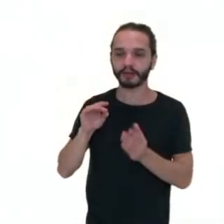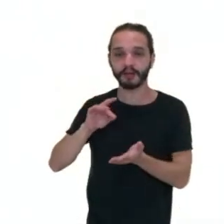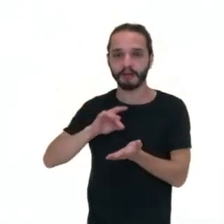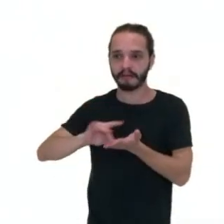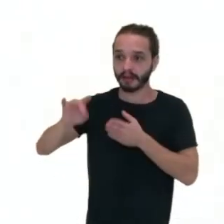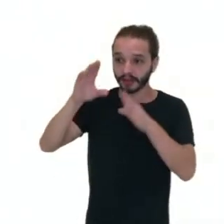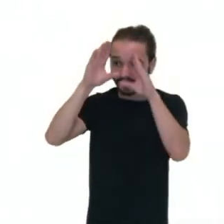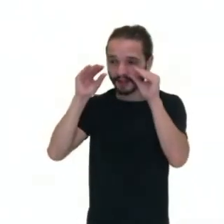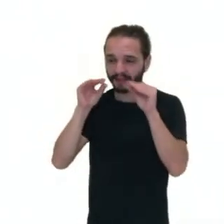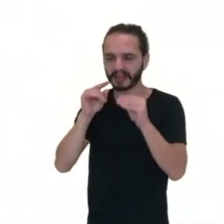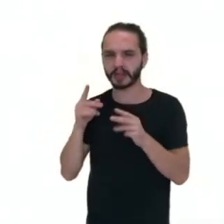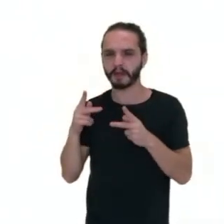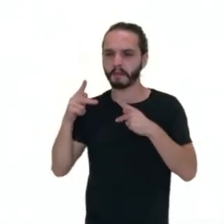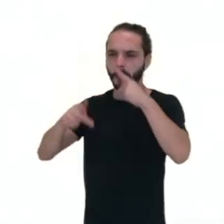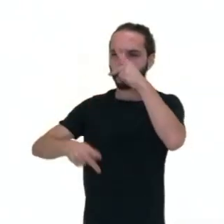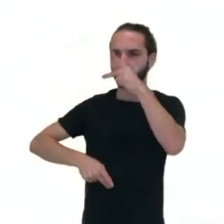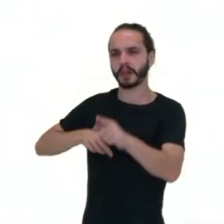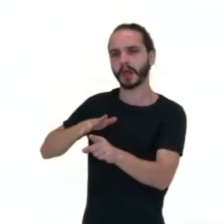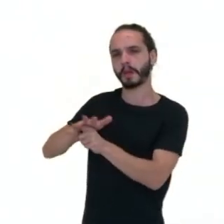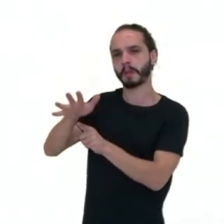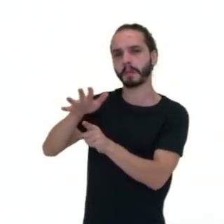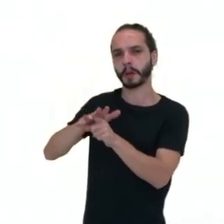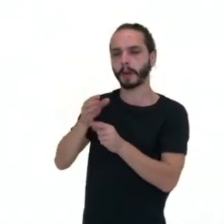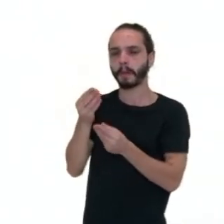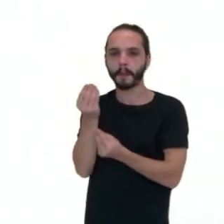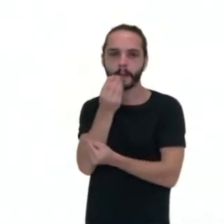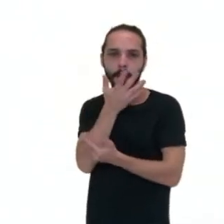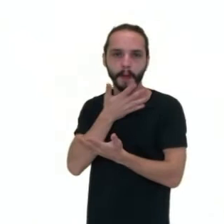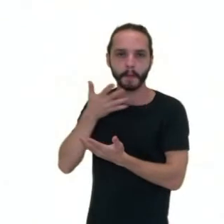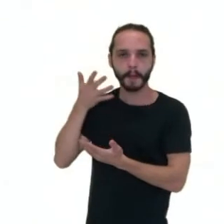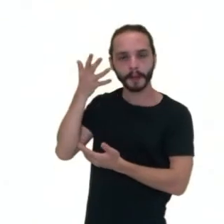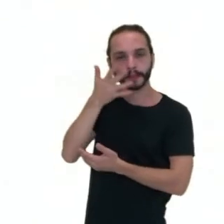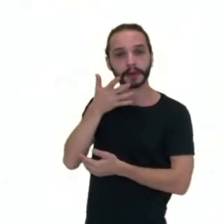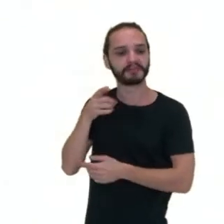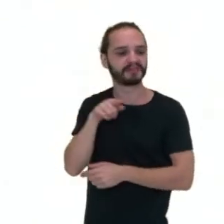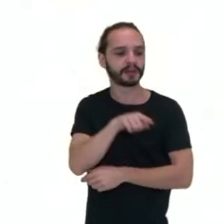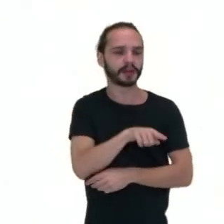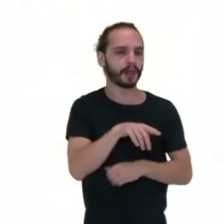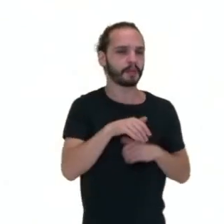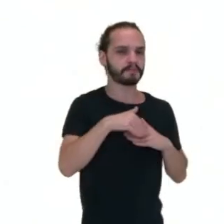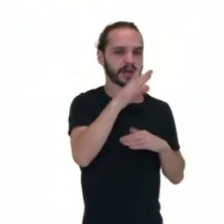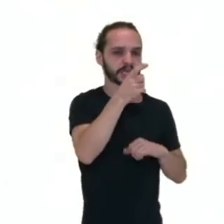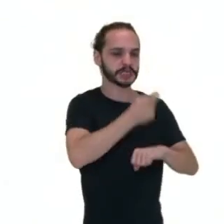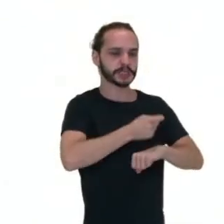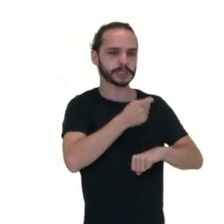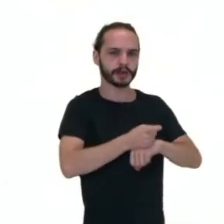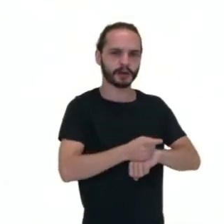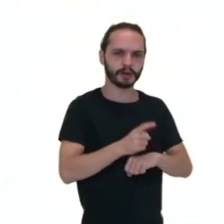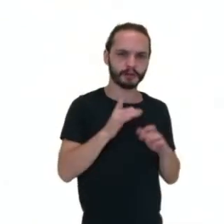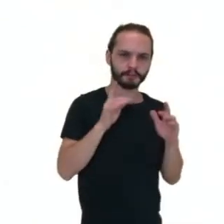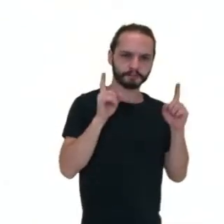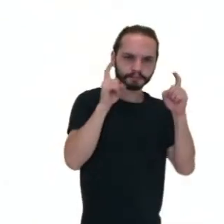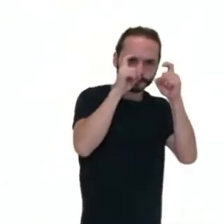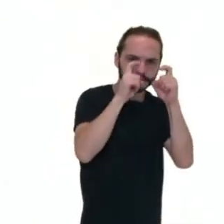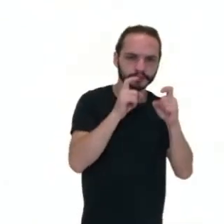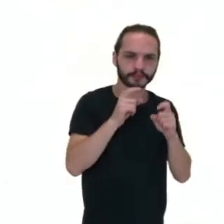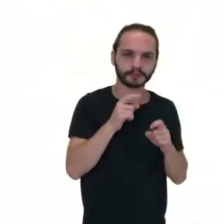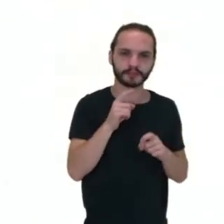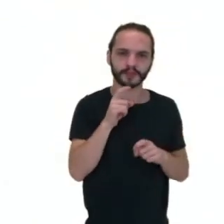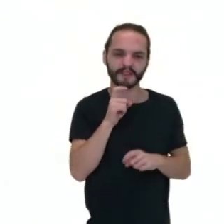e muito bom de conversa. Já o Michelangelo era um cara mais recluso, mais turrão, mais brabão assim, meio